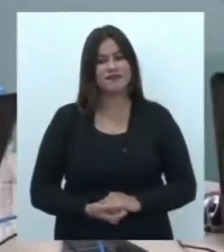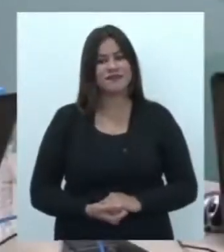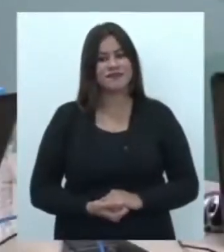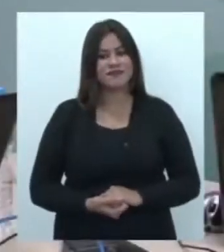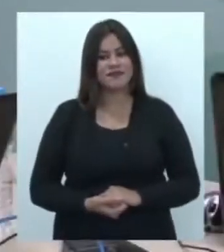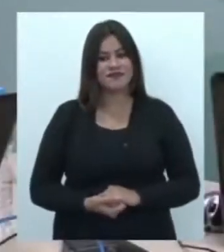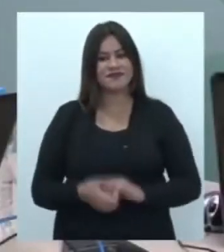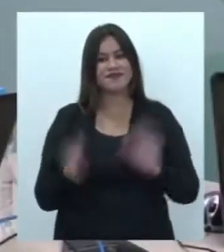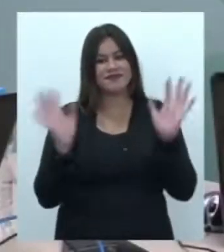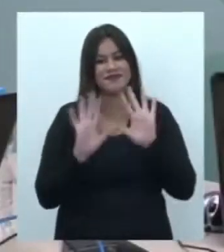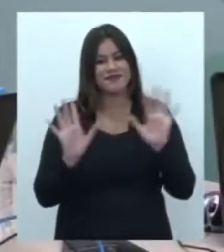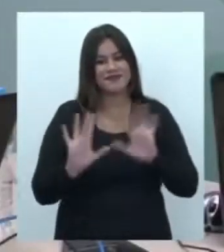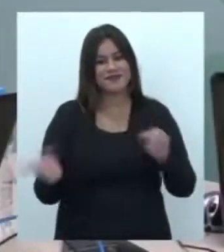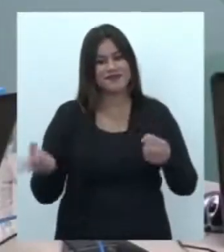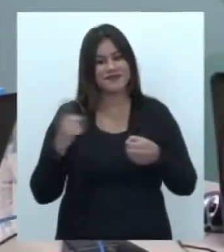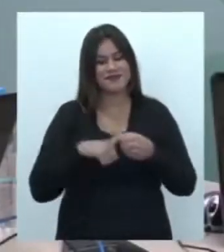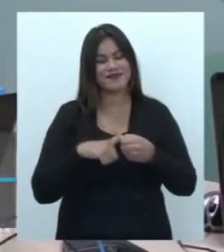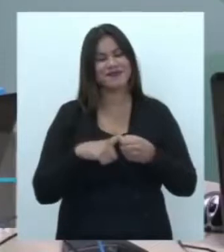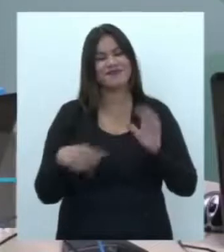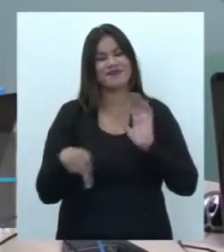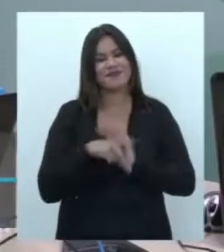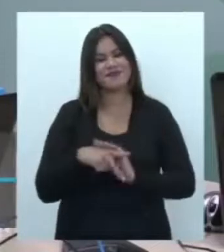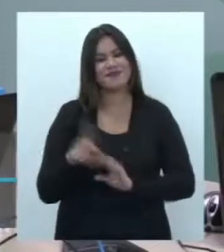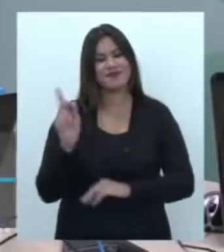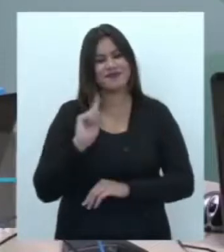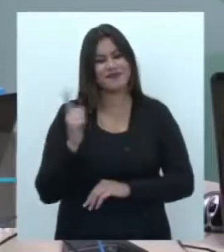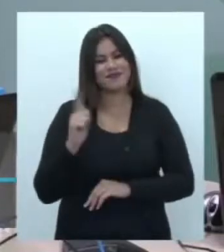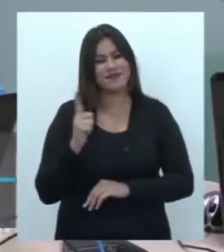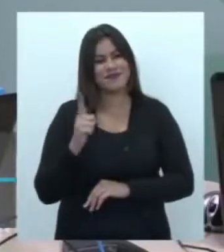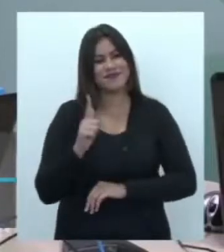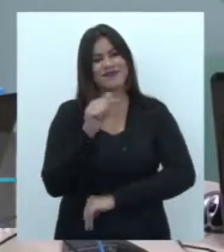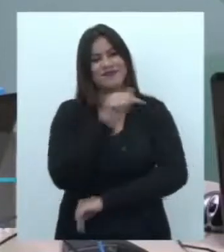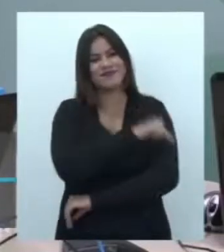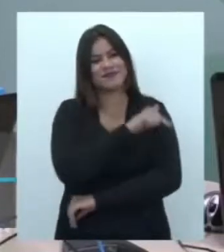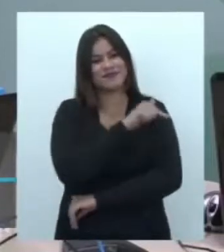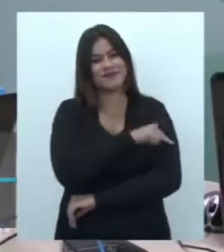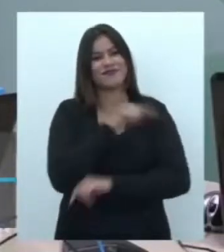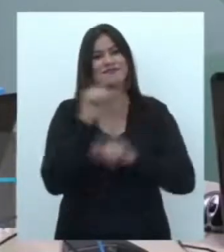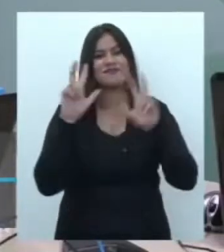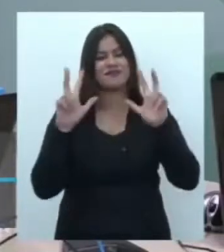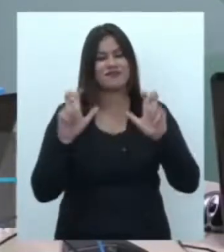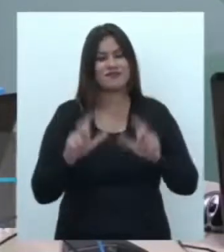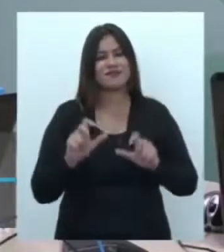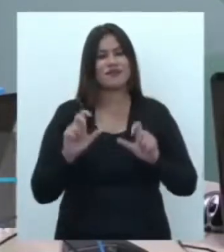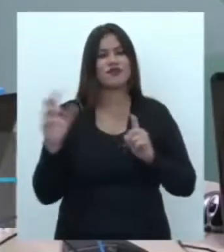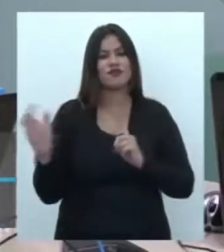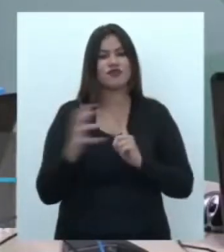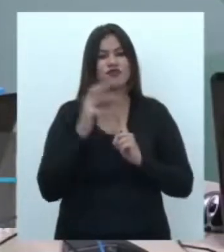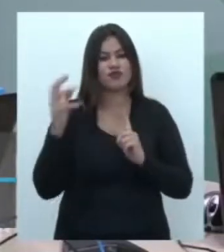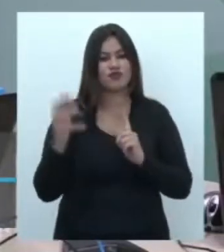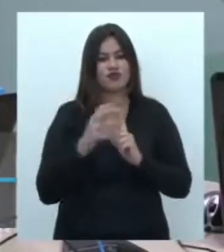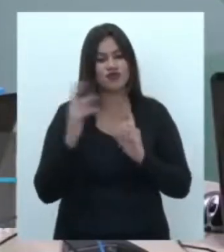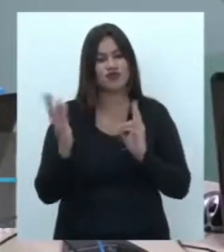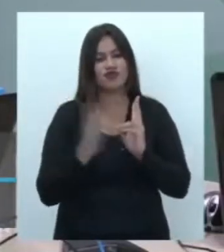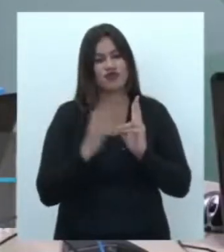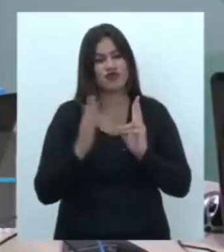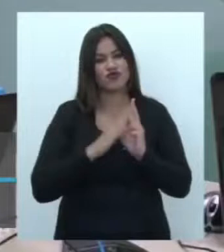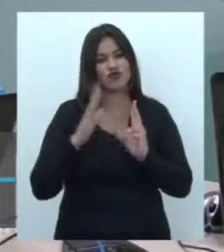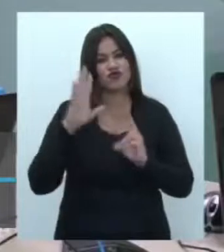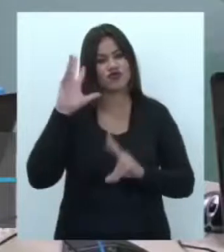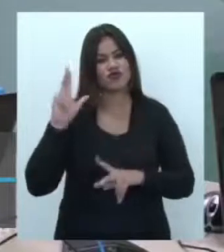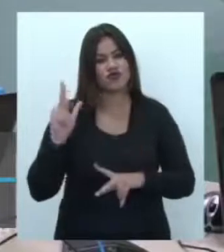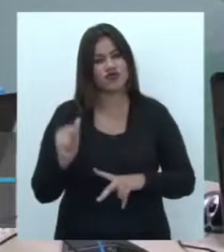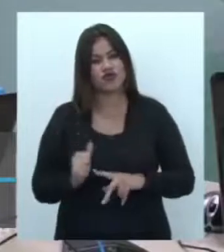Olá, voltamos para a aula aqui de Geografia do 7º ano. O tema da aula de hoje é influências indígenas e africanas